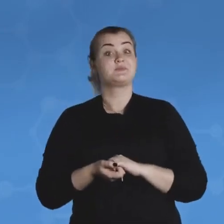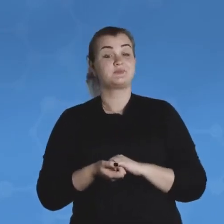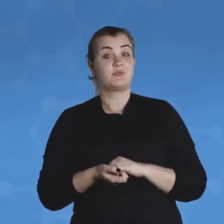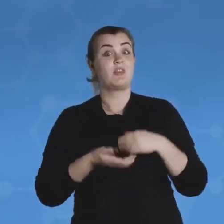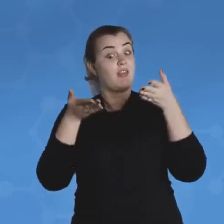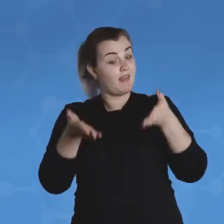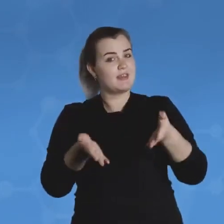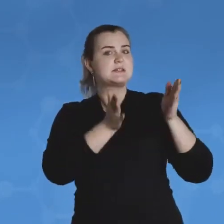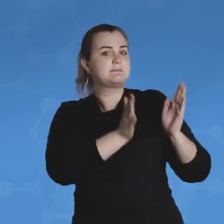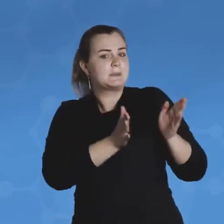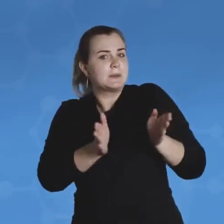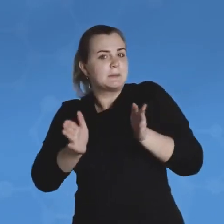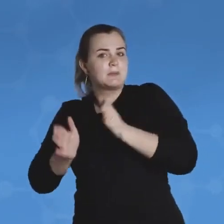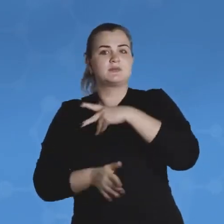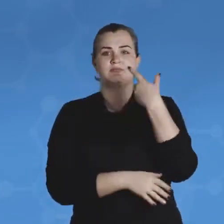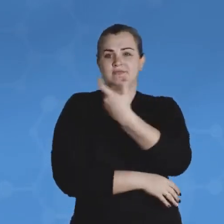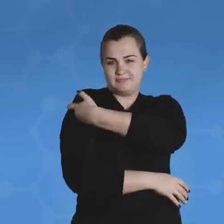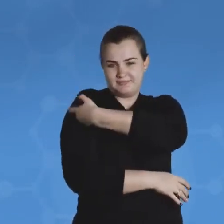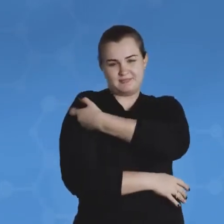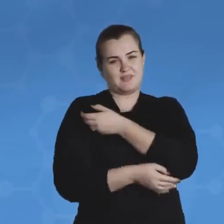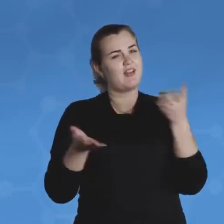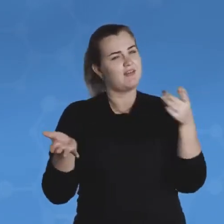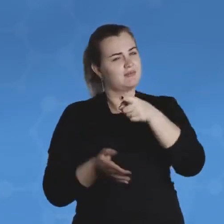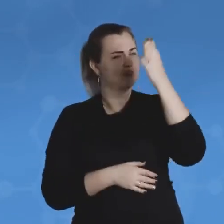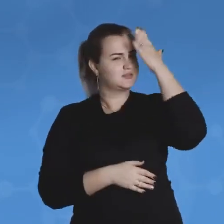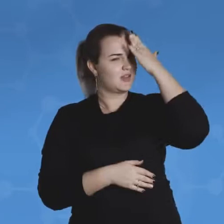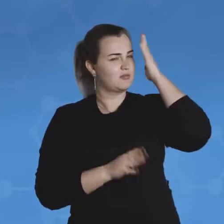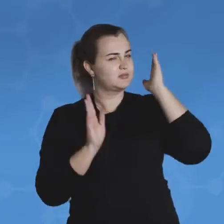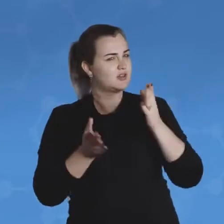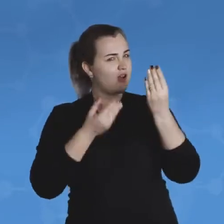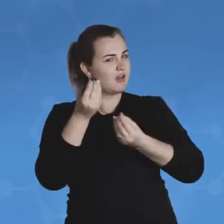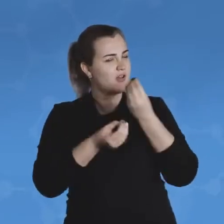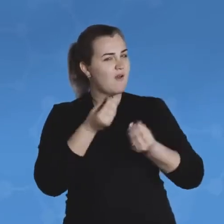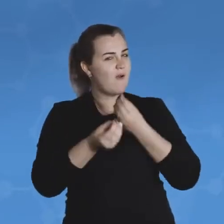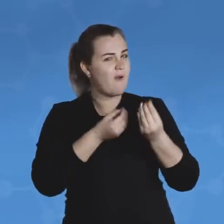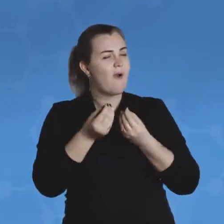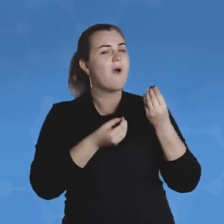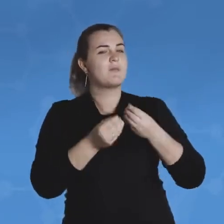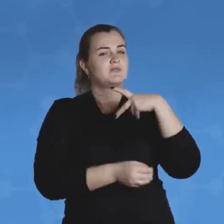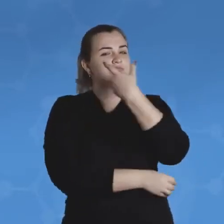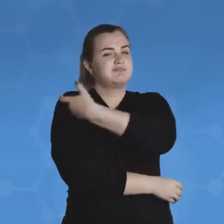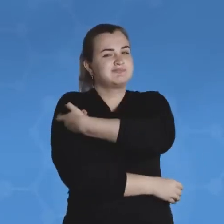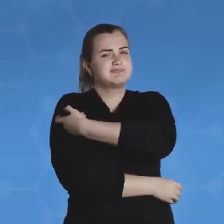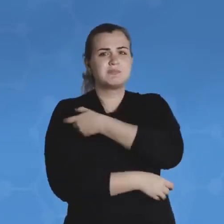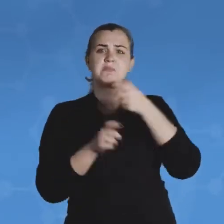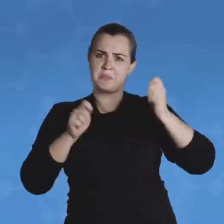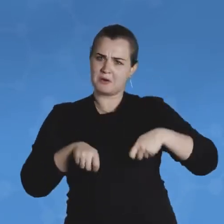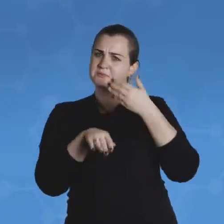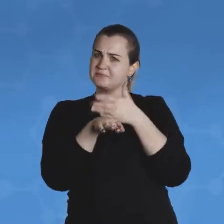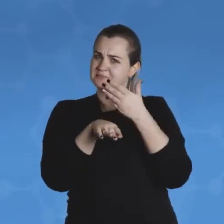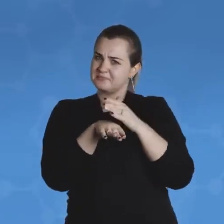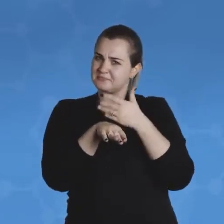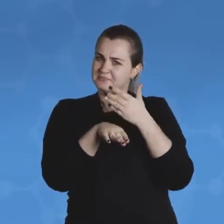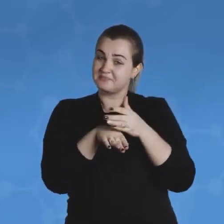os passos para aplicar a insulina. Agora que você já sabe como realizar esse cuidado, coloque-o em prática. Este é apenas